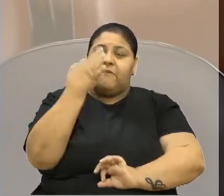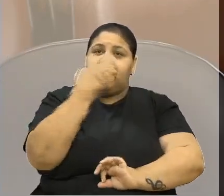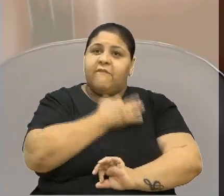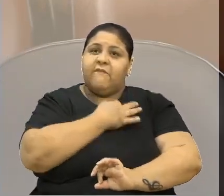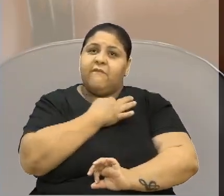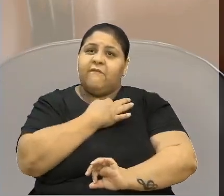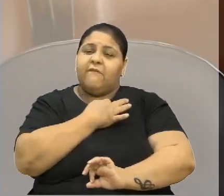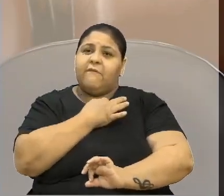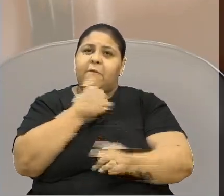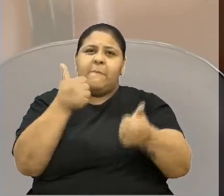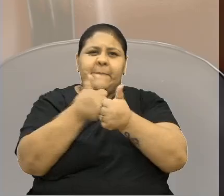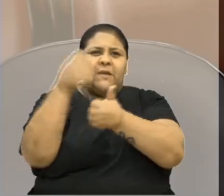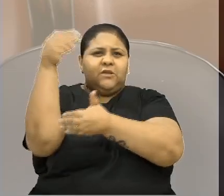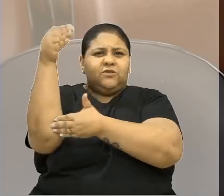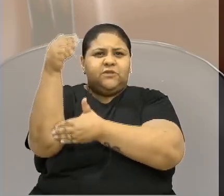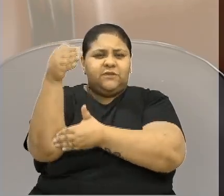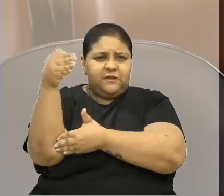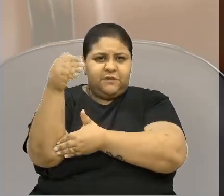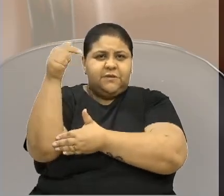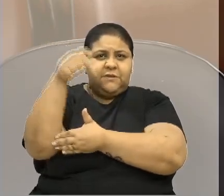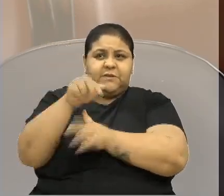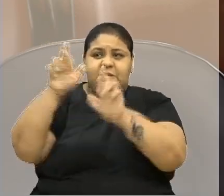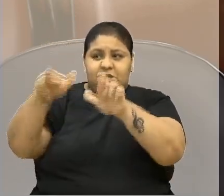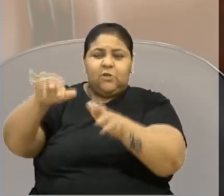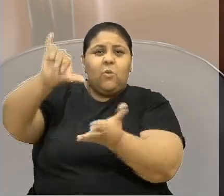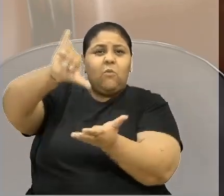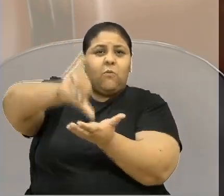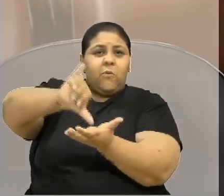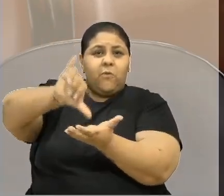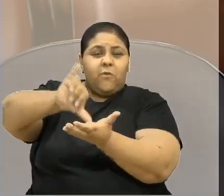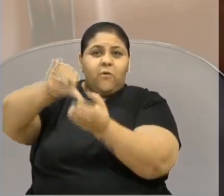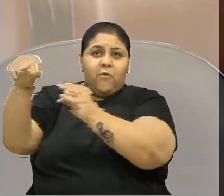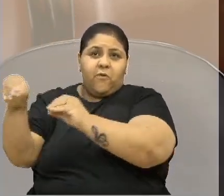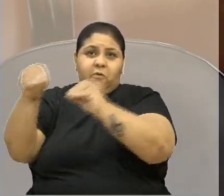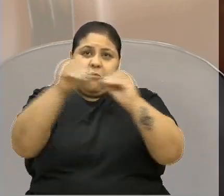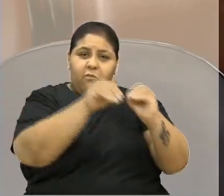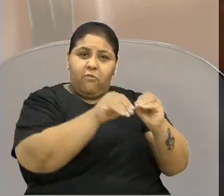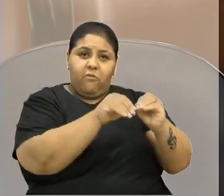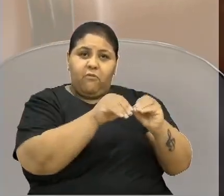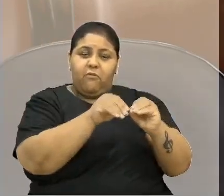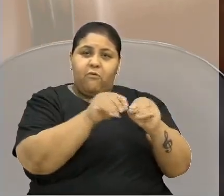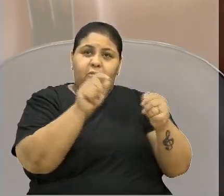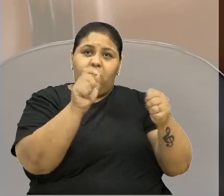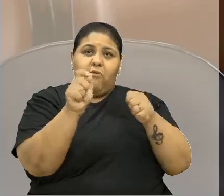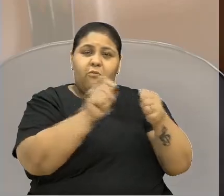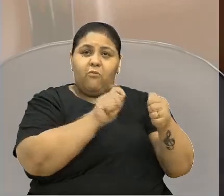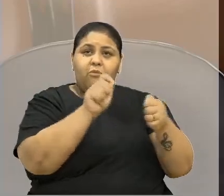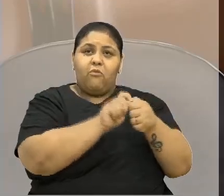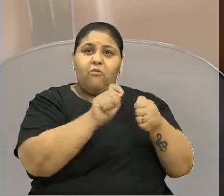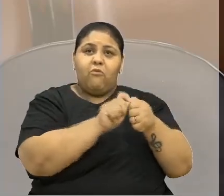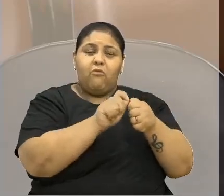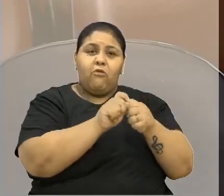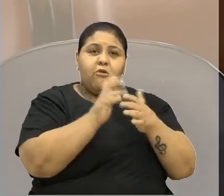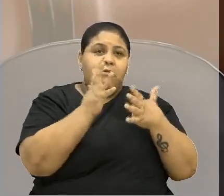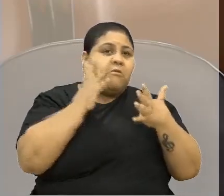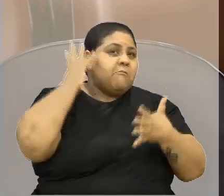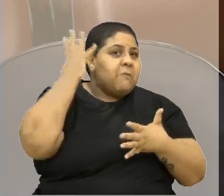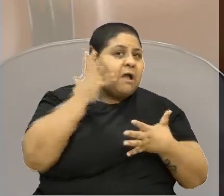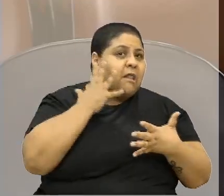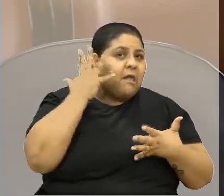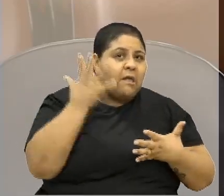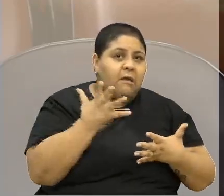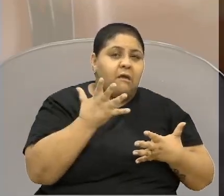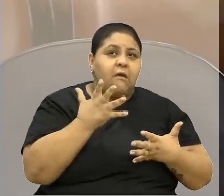nos hotéis, desembarca nos hotéis da região central, leva ali, dá para fazer congressos,